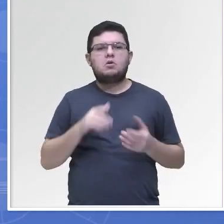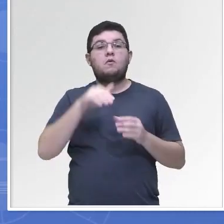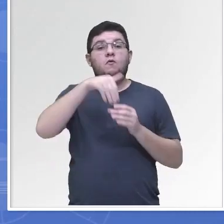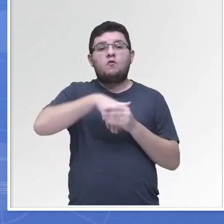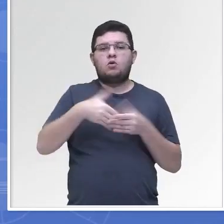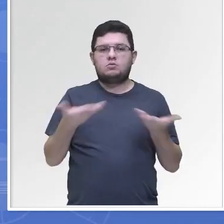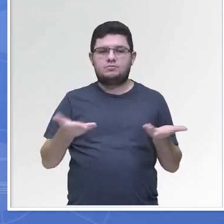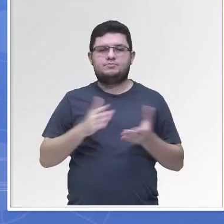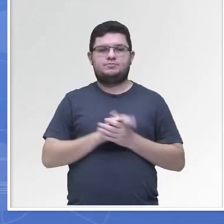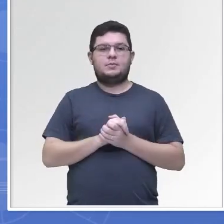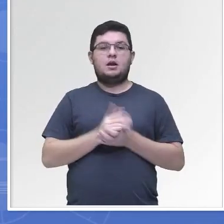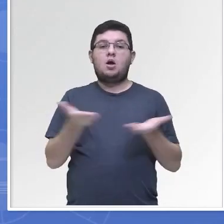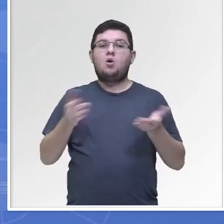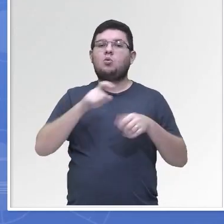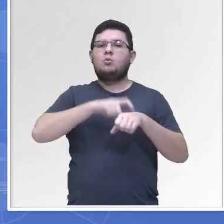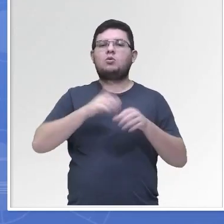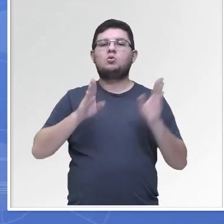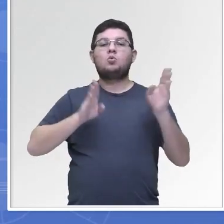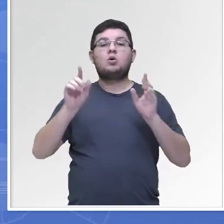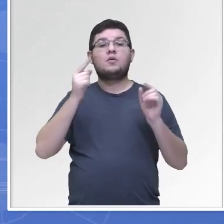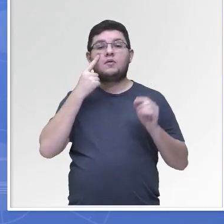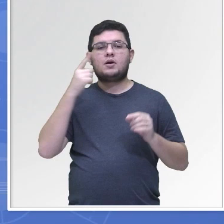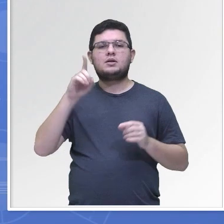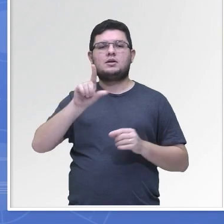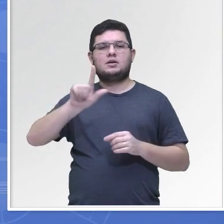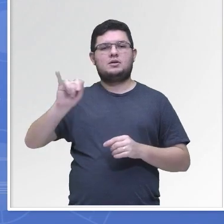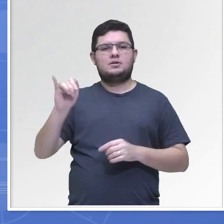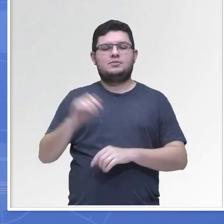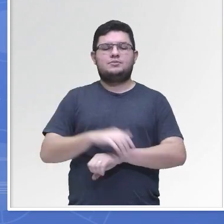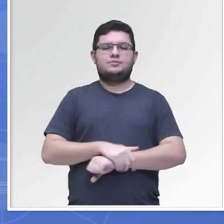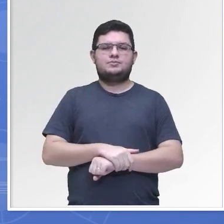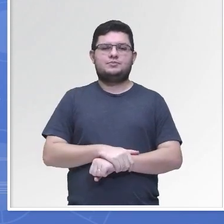para vocês. Agora nós temos a nossa DLI.